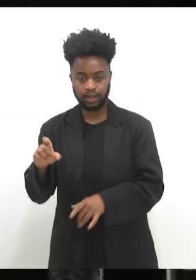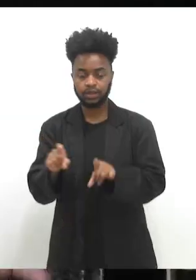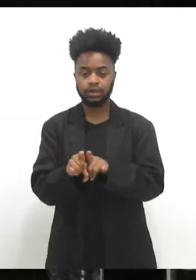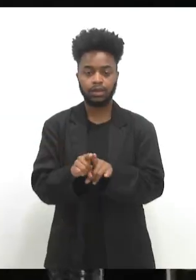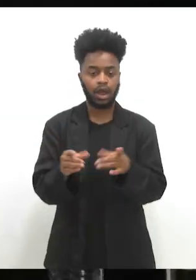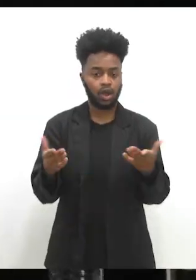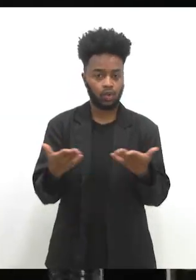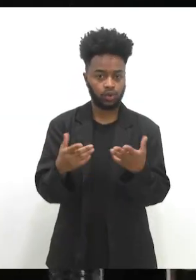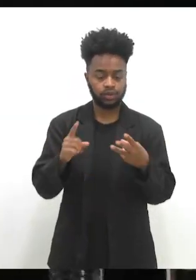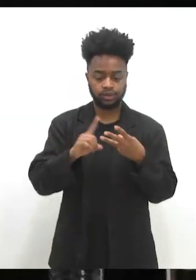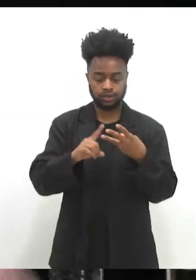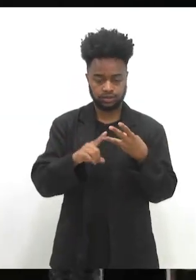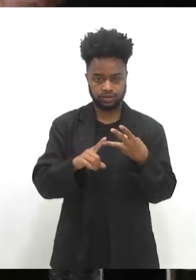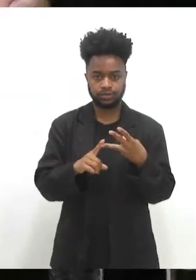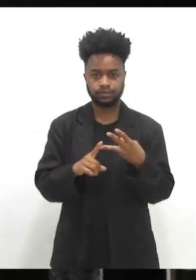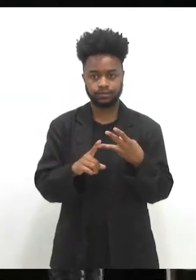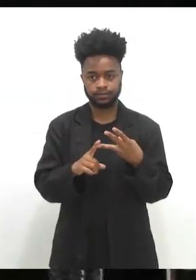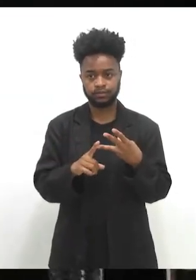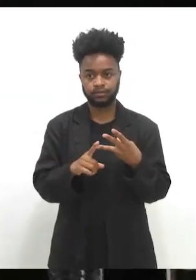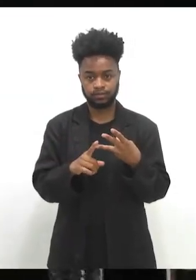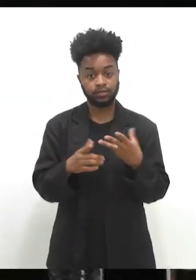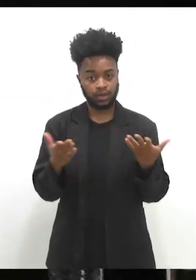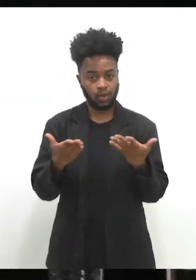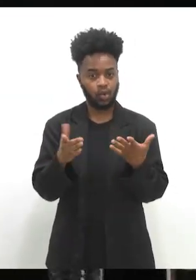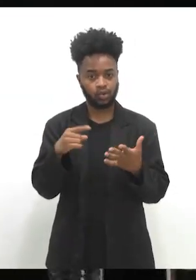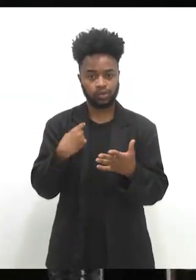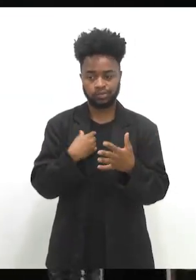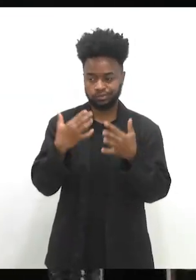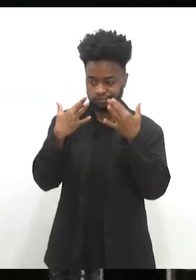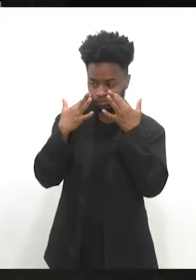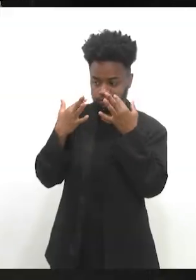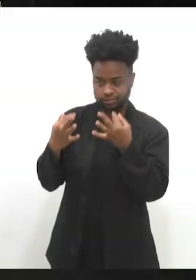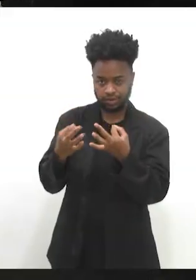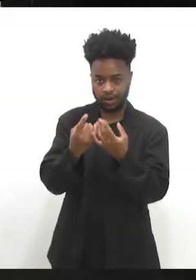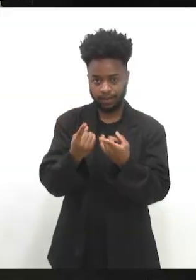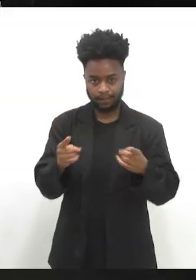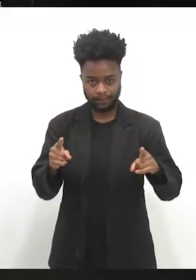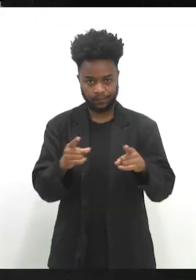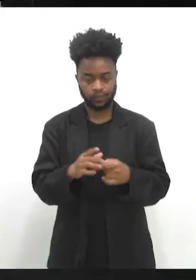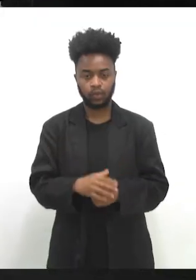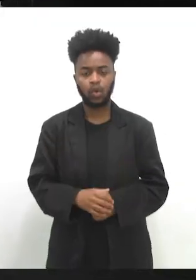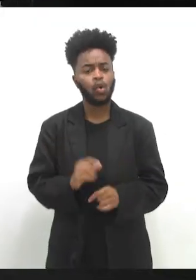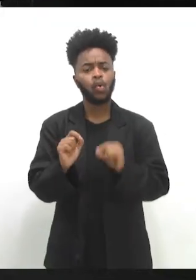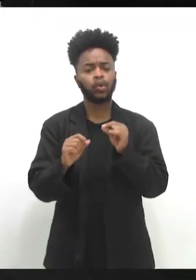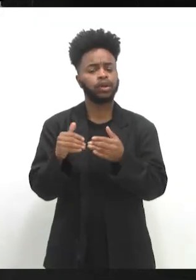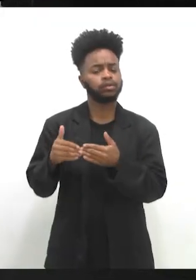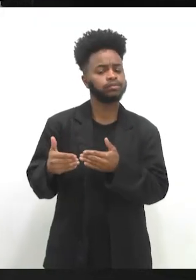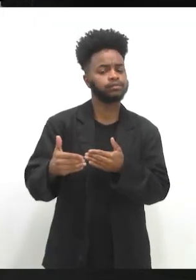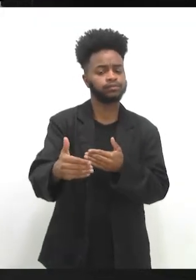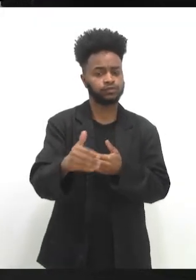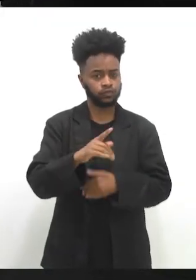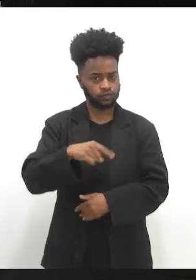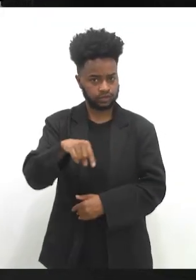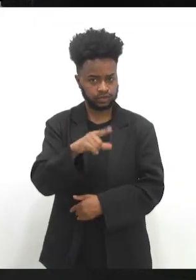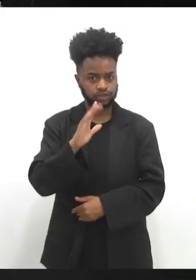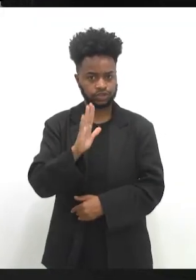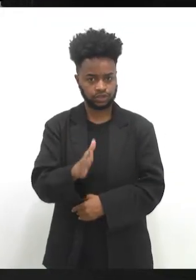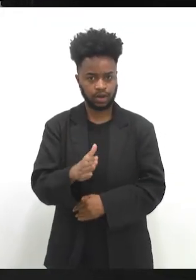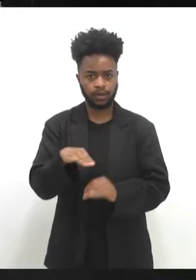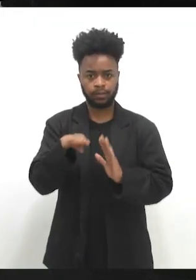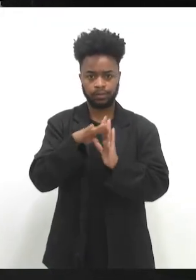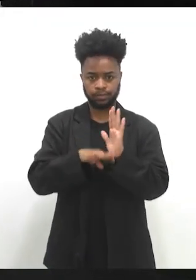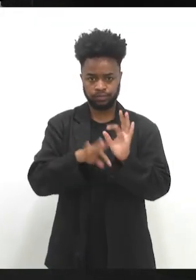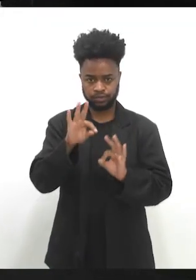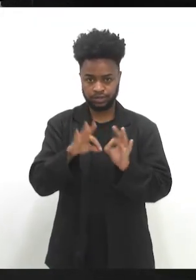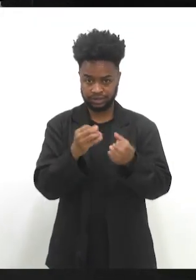terceira vai ser essa agora, Turandot, que a gente fez. Já acabamos de ouvir um trechinho dela. E quais são os próximos? Vocês já estão fazendo